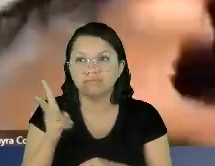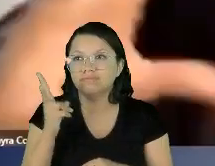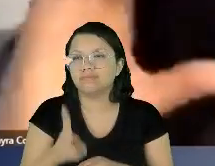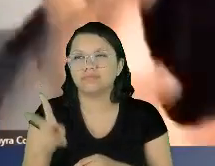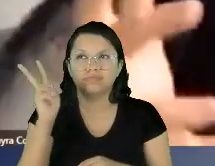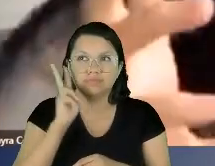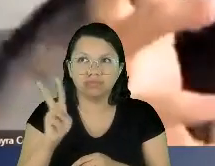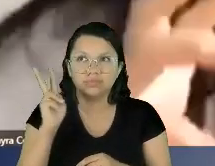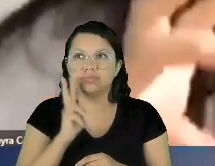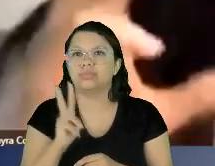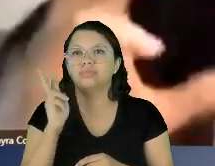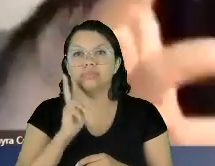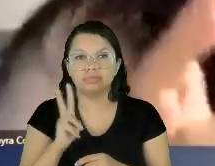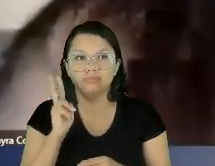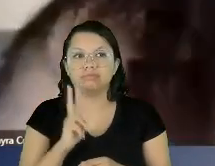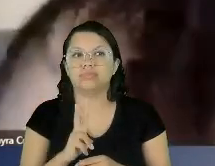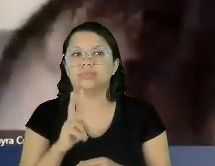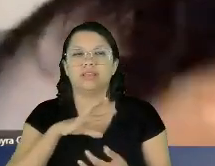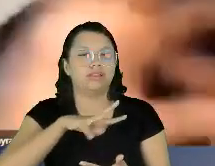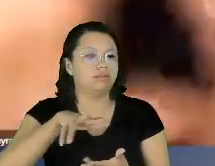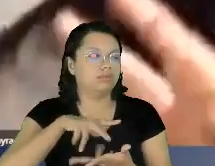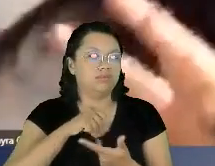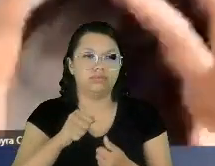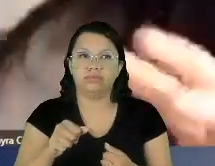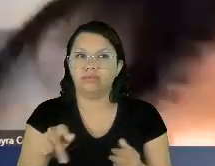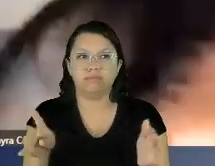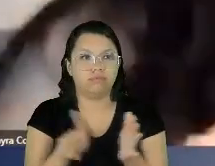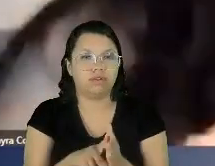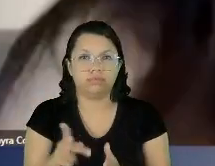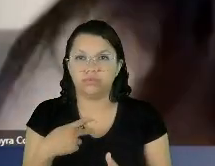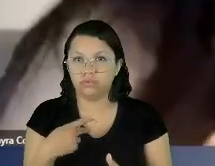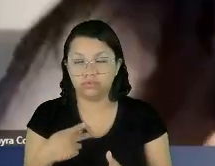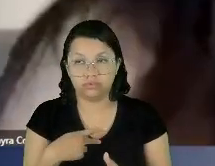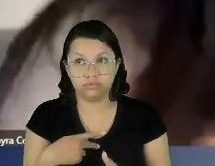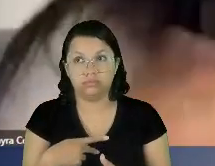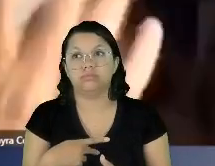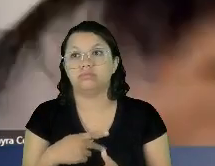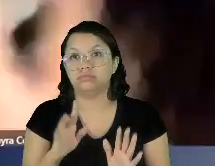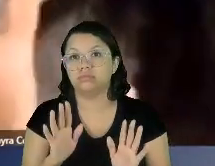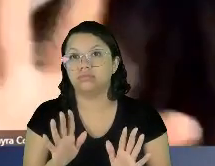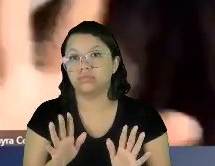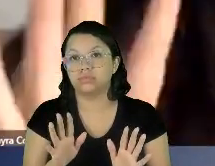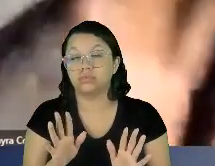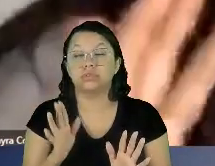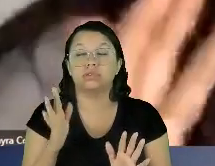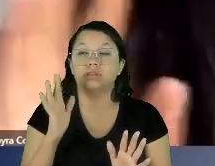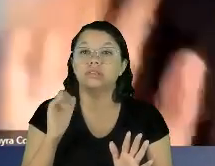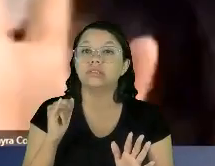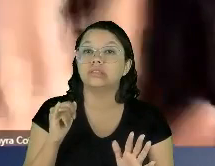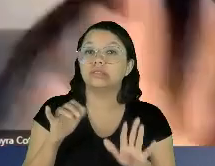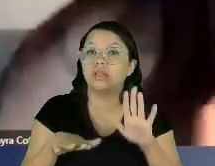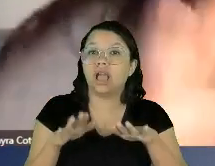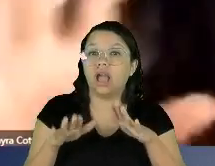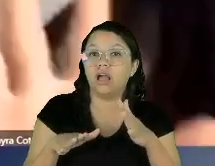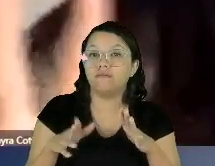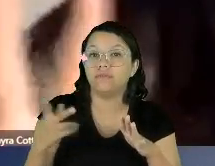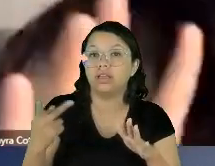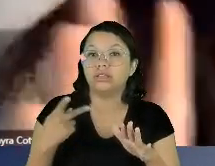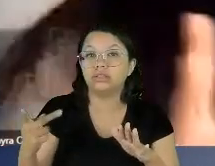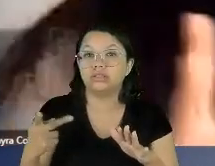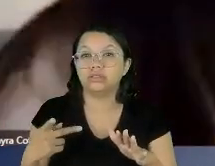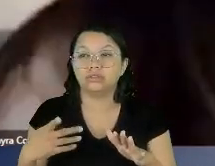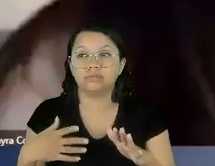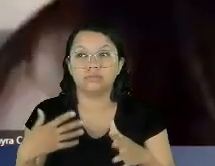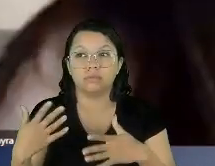práticas que toda hora lembram a nós que ali, aquele mundo não nos pertence, a não ser que sejamos numa posição